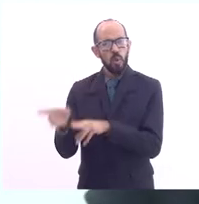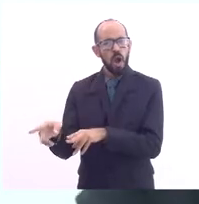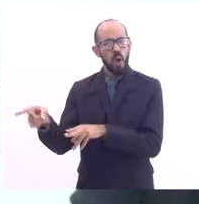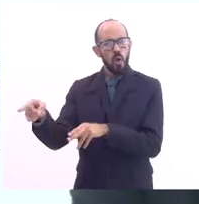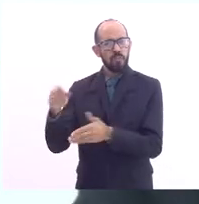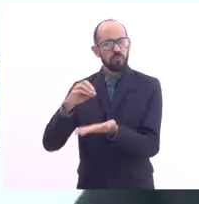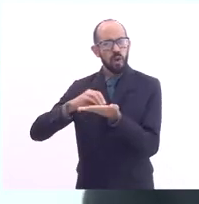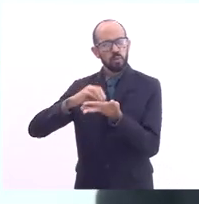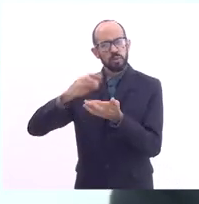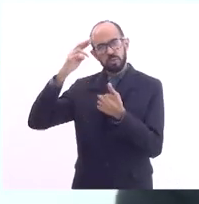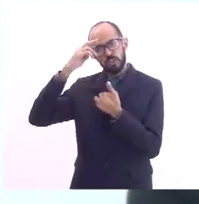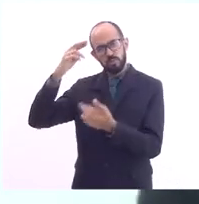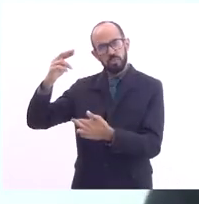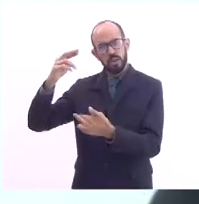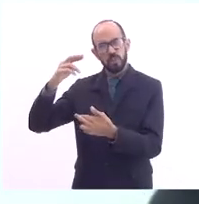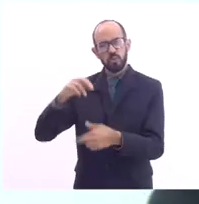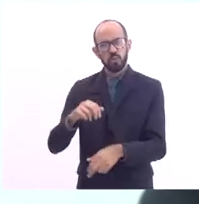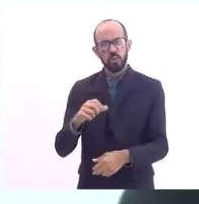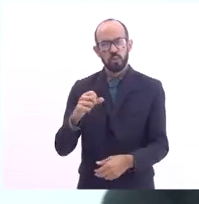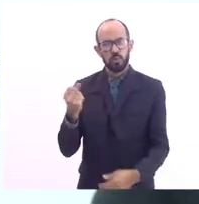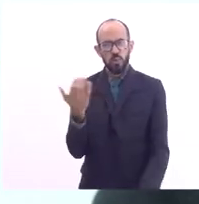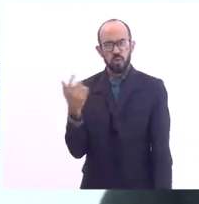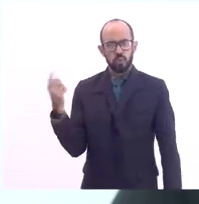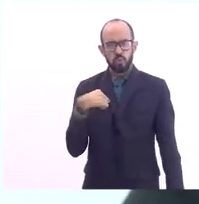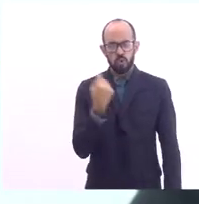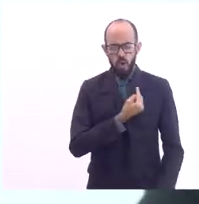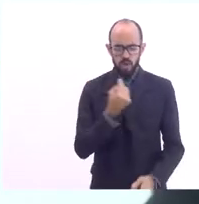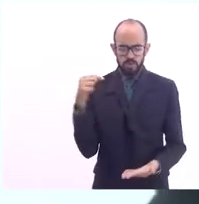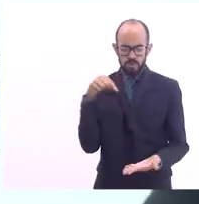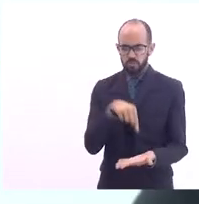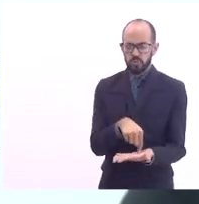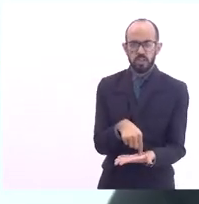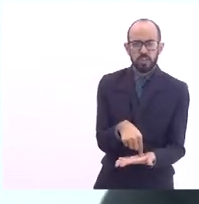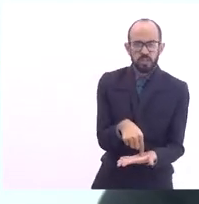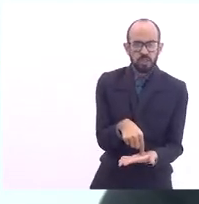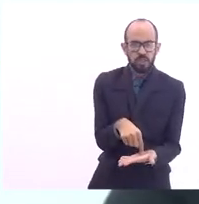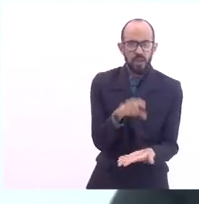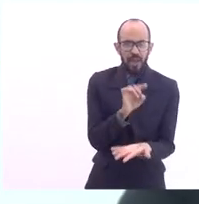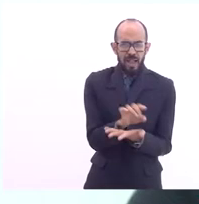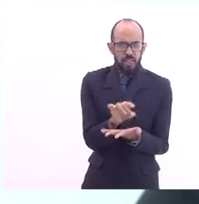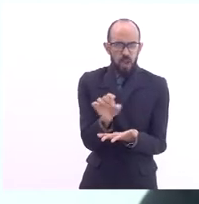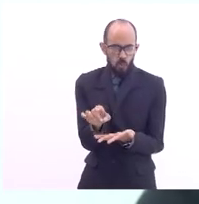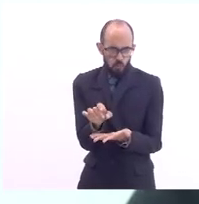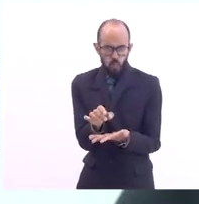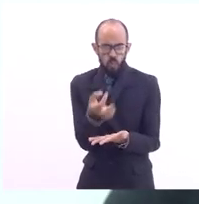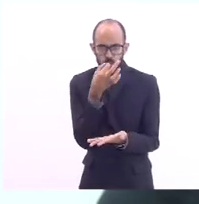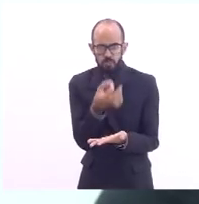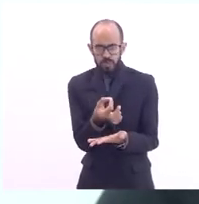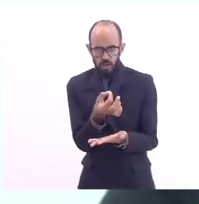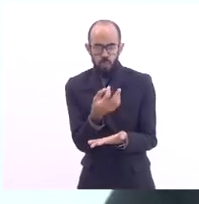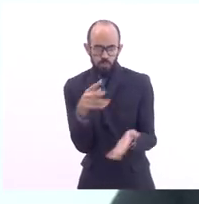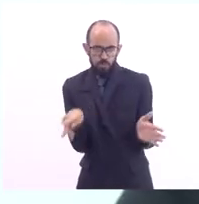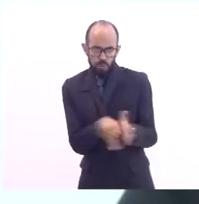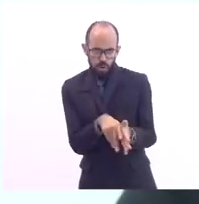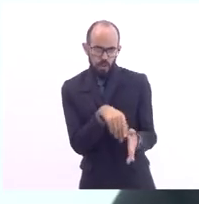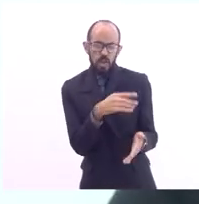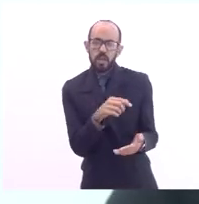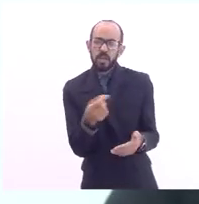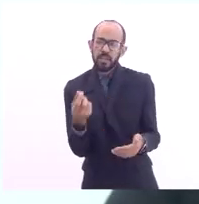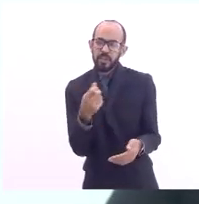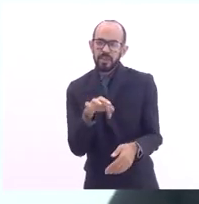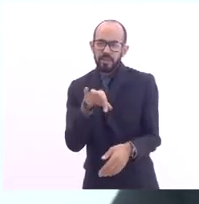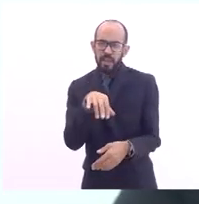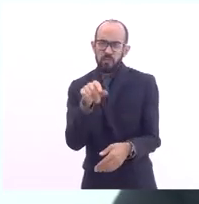igual. Então, quando nós estamos aqui, todos nós, cada um ao seu modo, quem veio pela empresa se